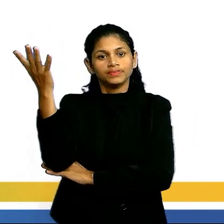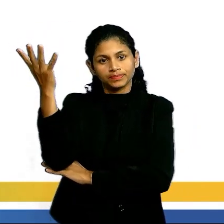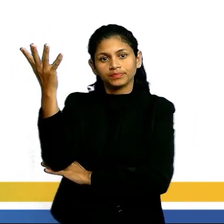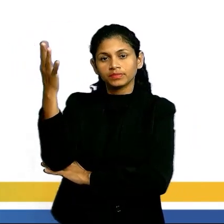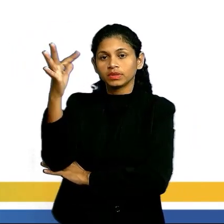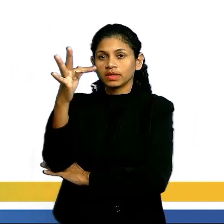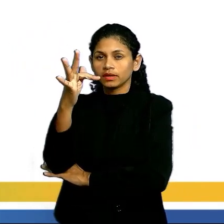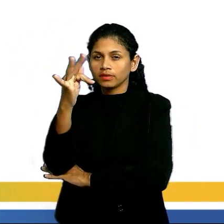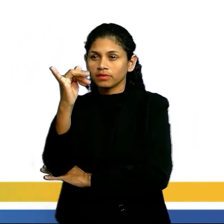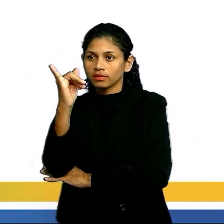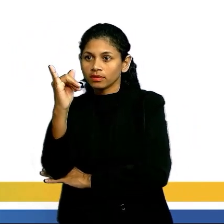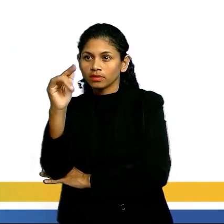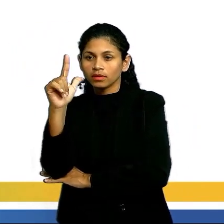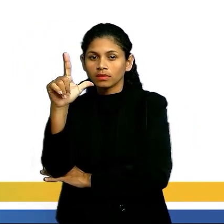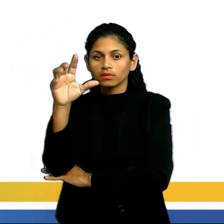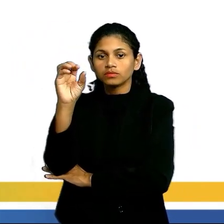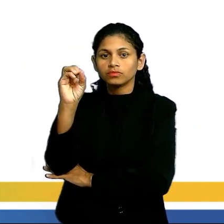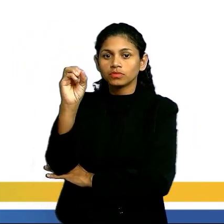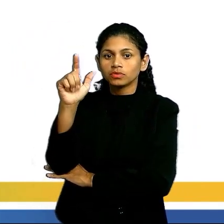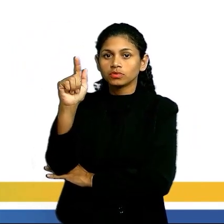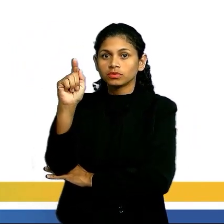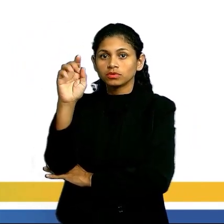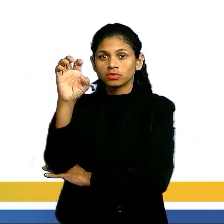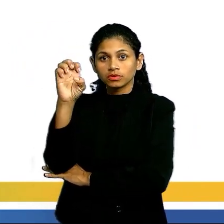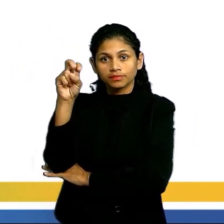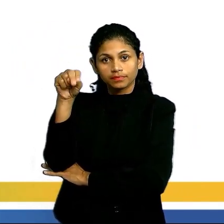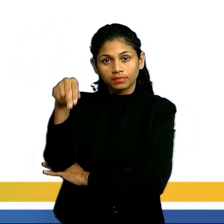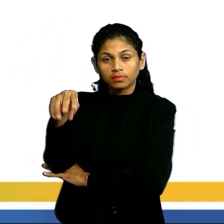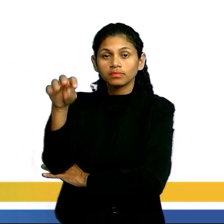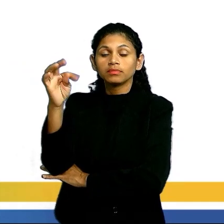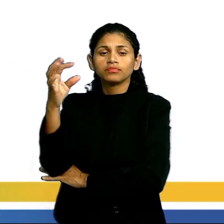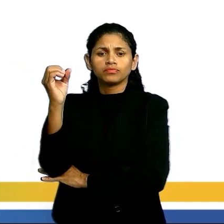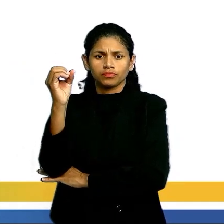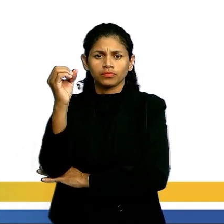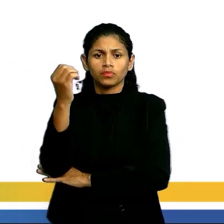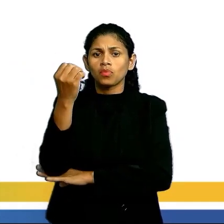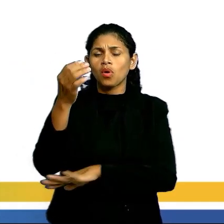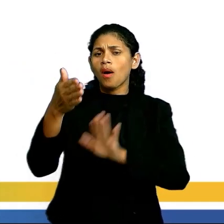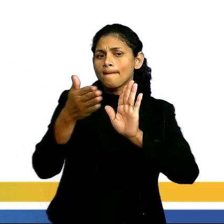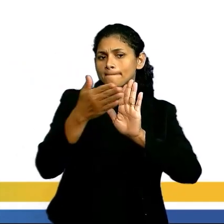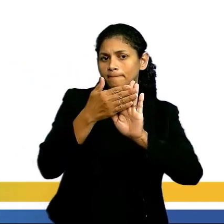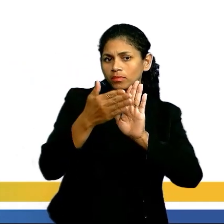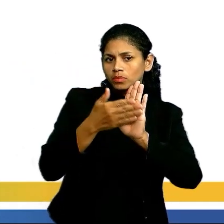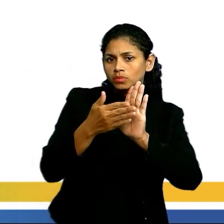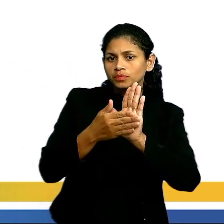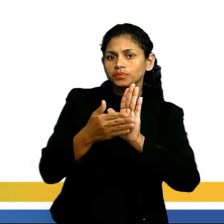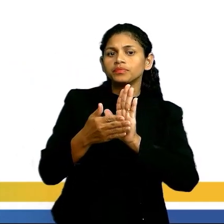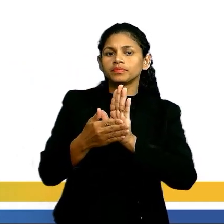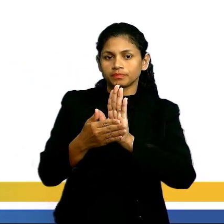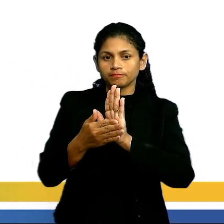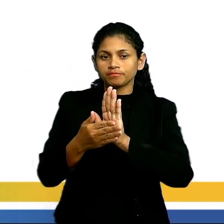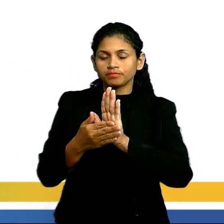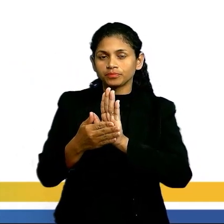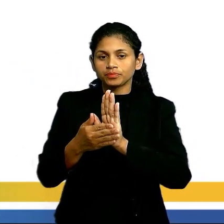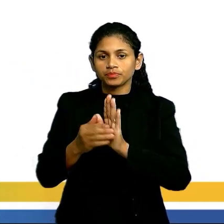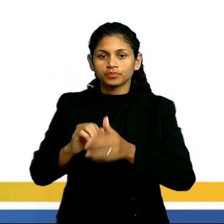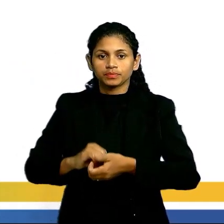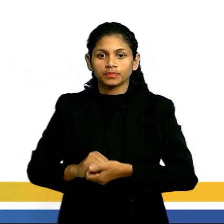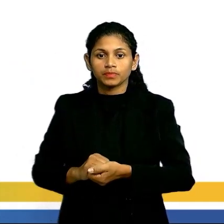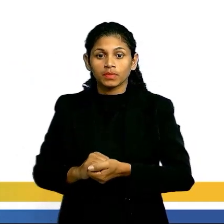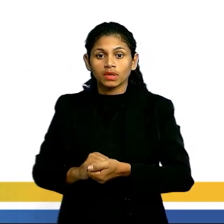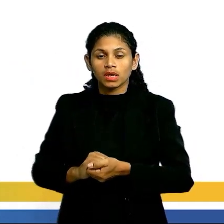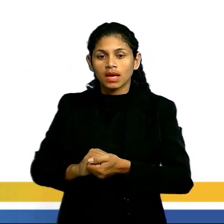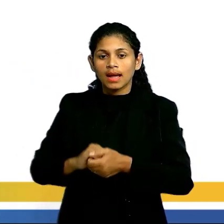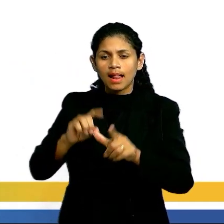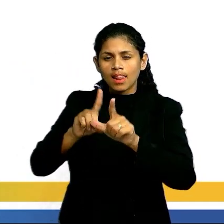filogenética representa uma hipótese evolutiva para a família Hominidae, na qual a sigla